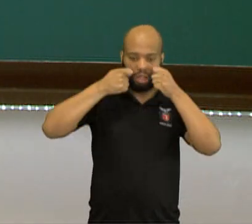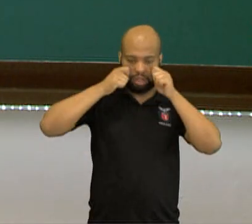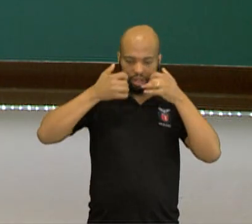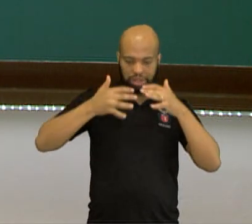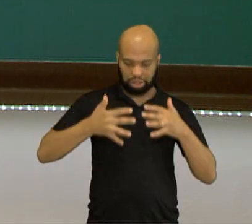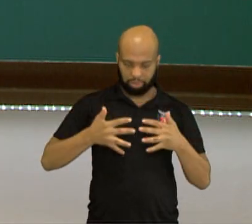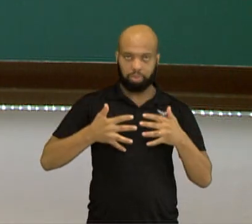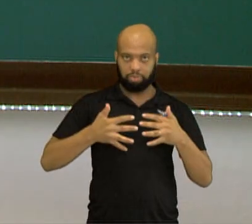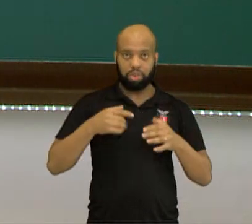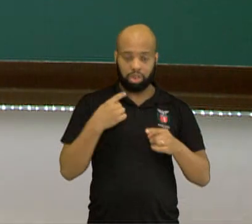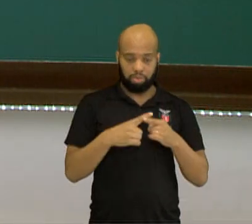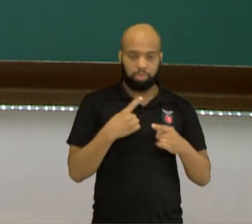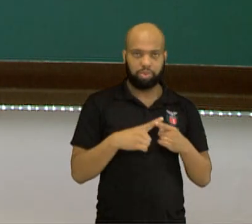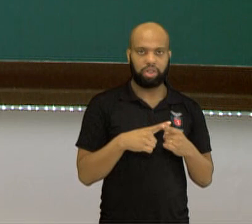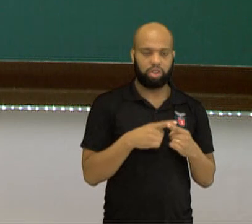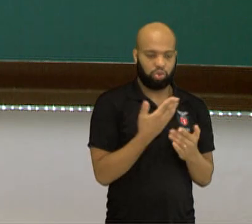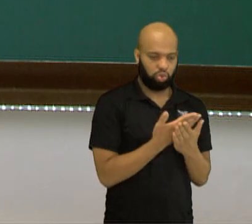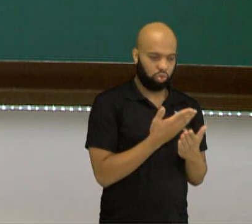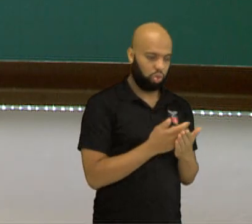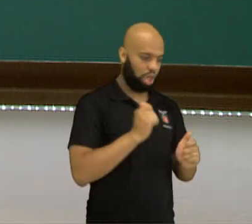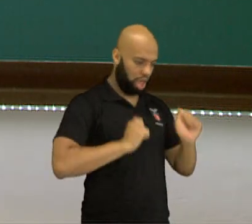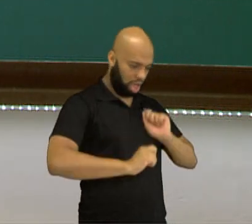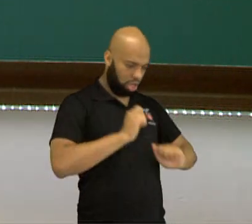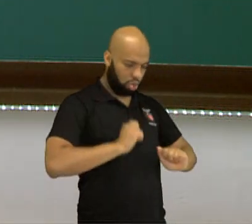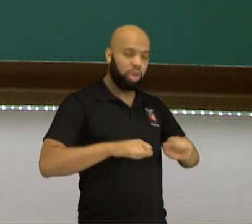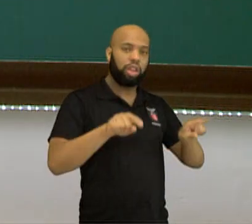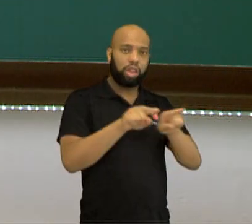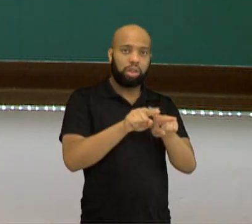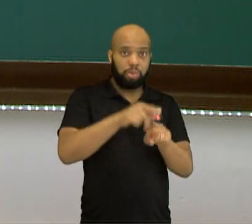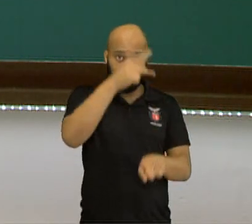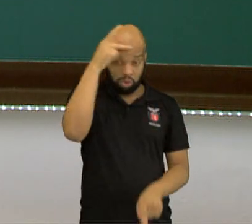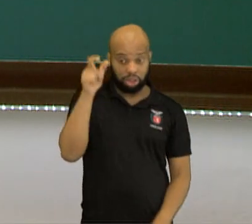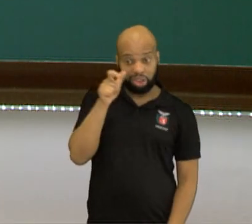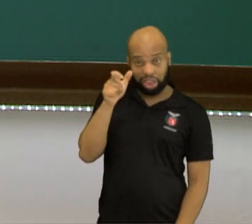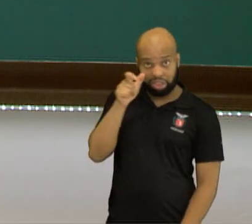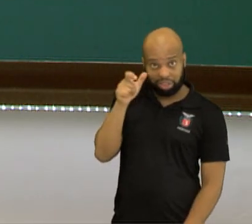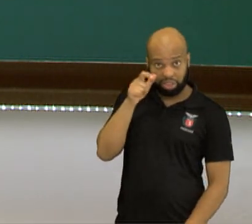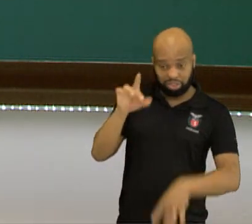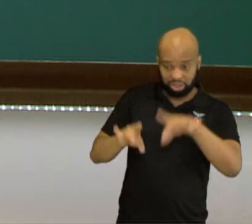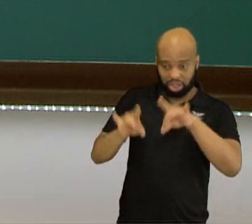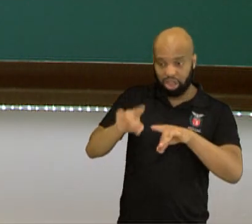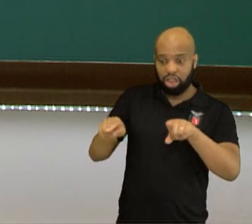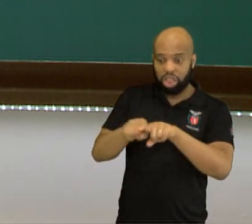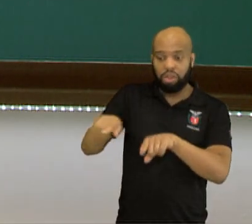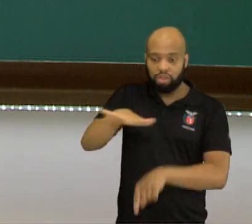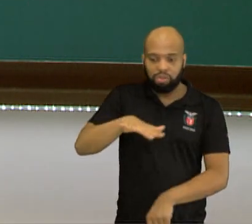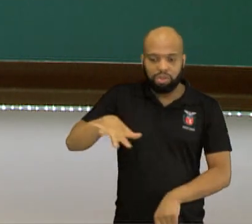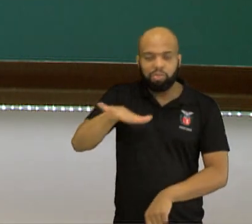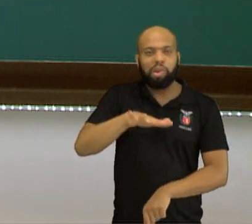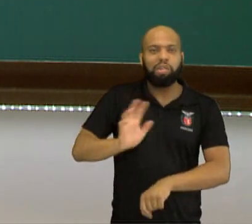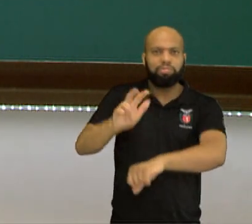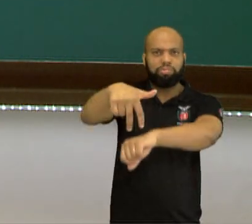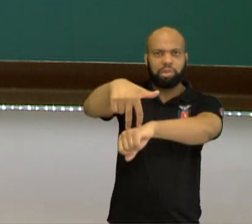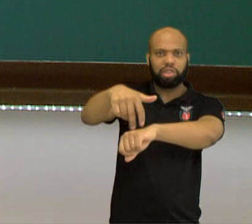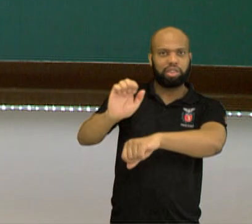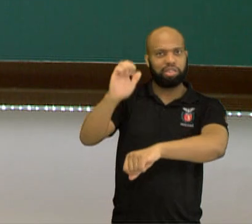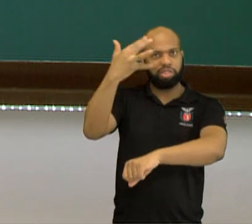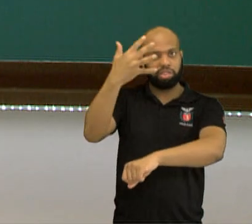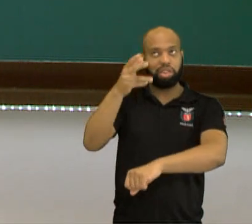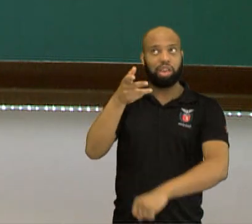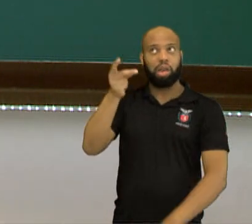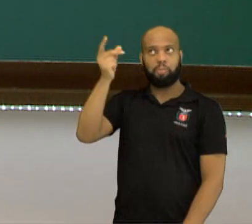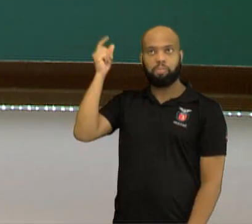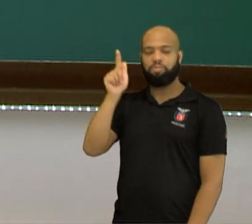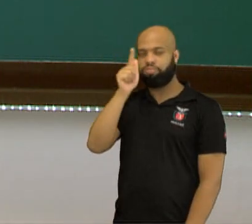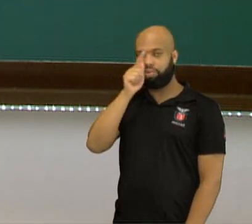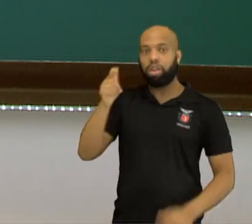Porque nós falamos do ator, do espectador, do espaço cênico, né? Na Grécia Antiga. Vamos pensar